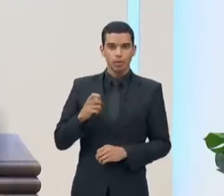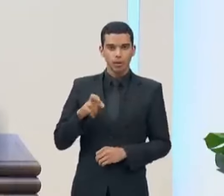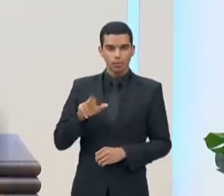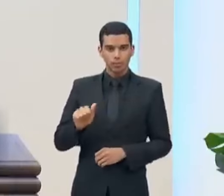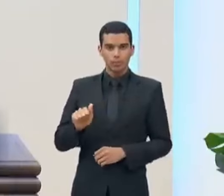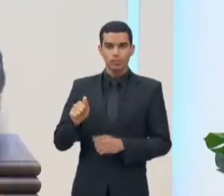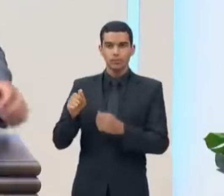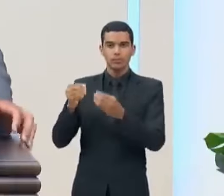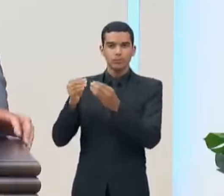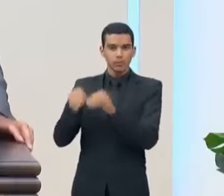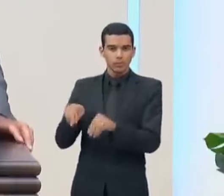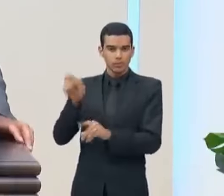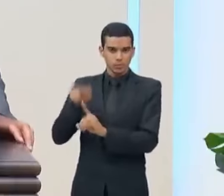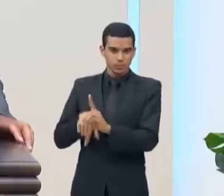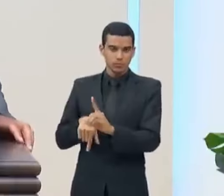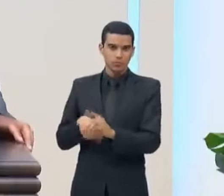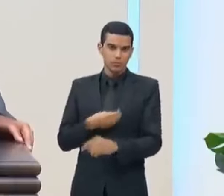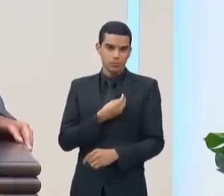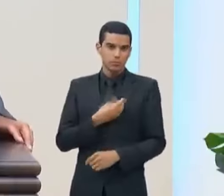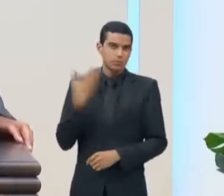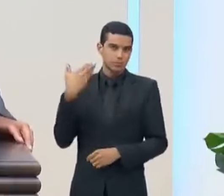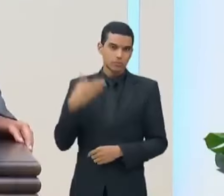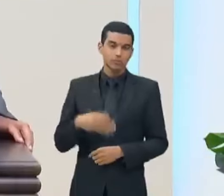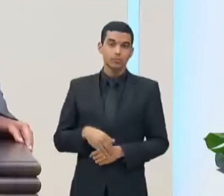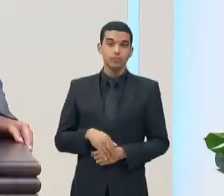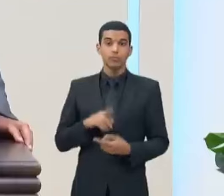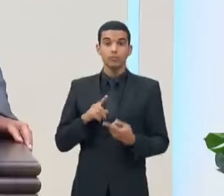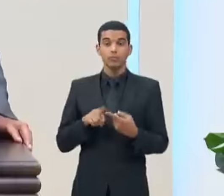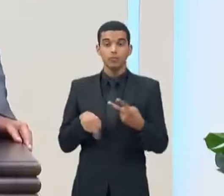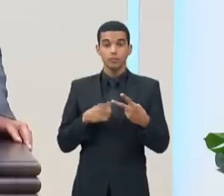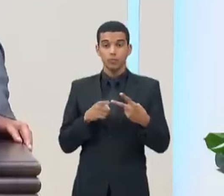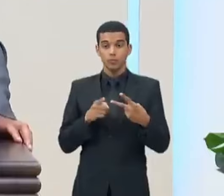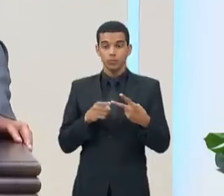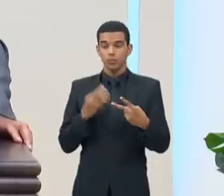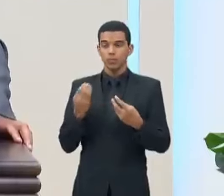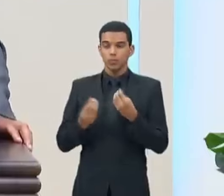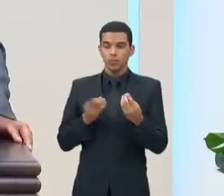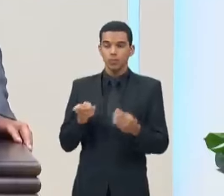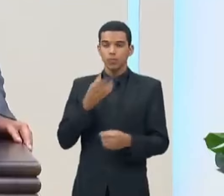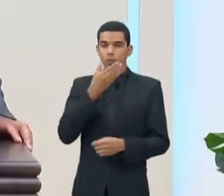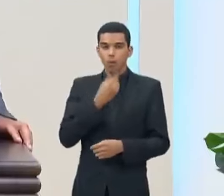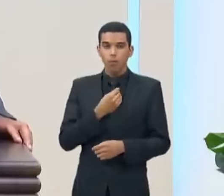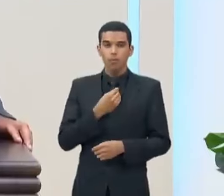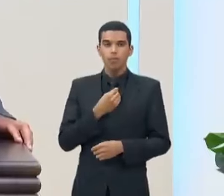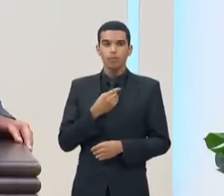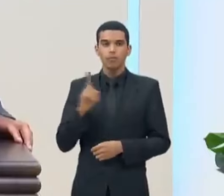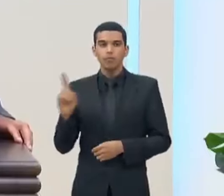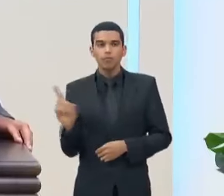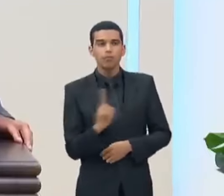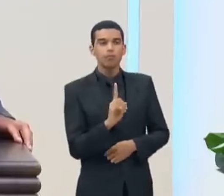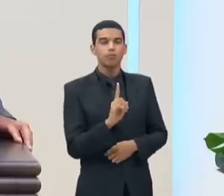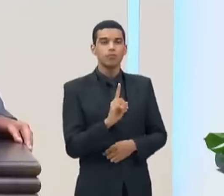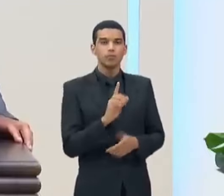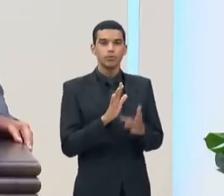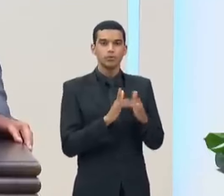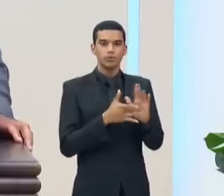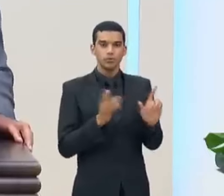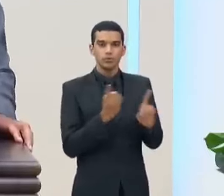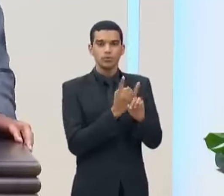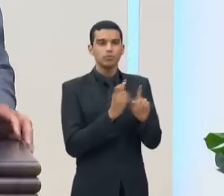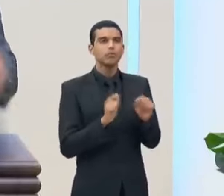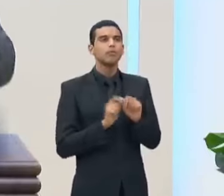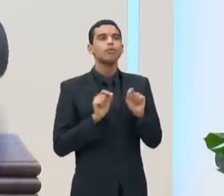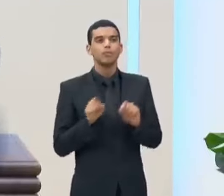lugar, atitudes que este homem leproso tomou quando foi a Jesus. Em terceiro